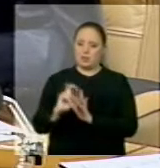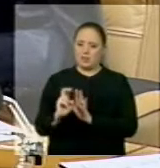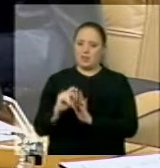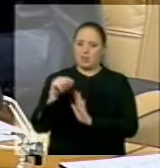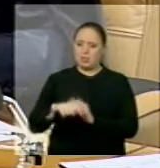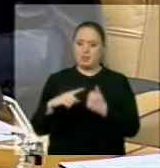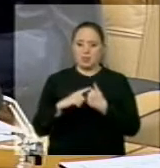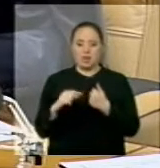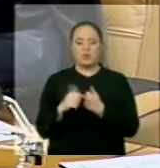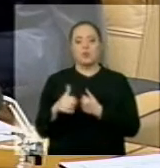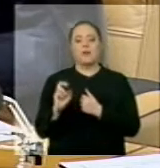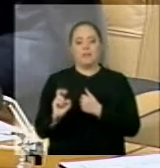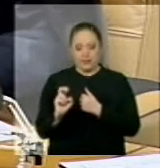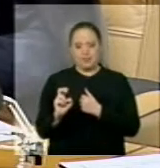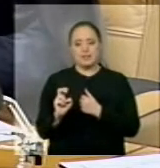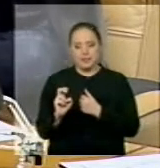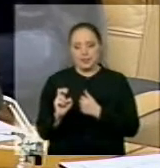desse artigo 15 foram